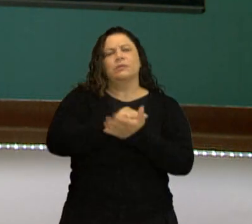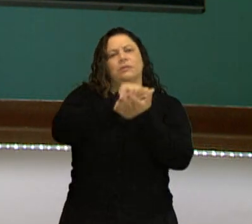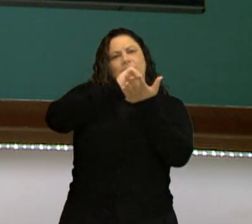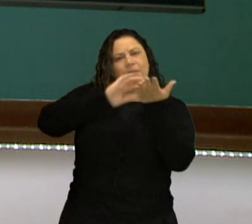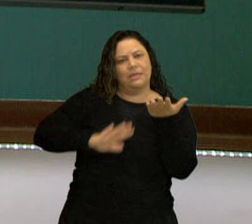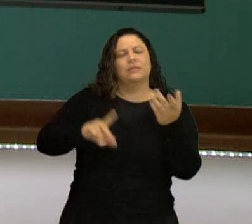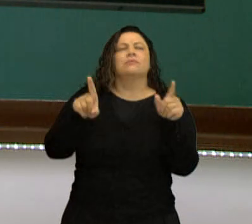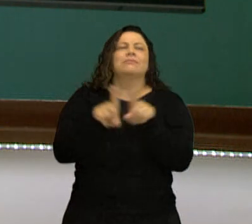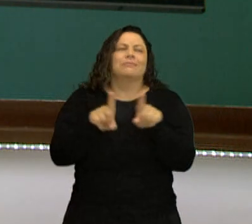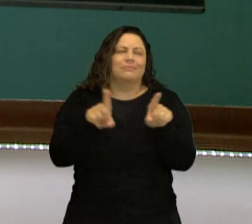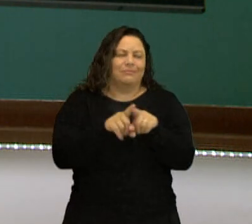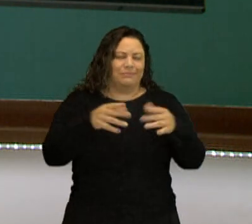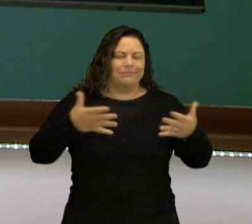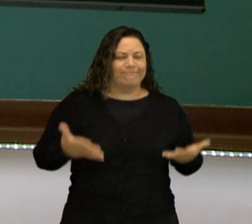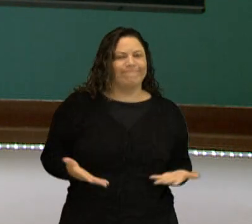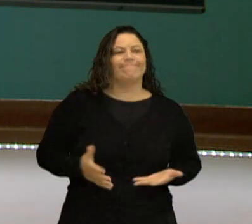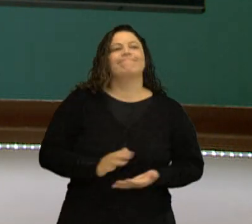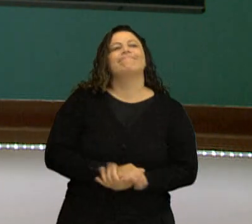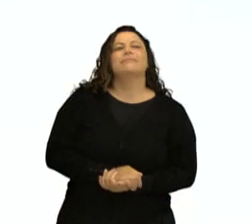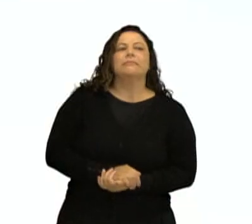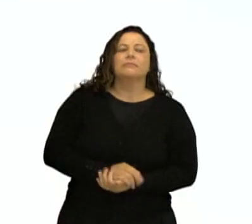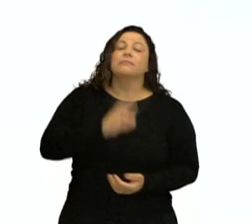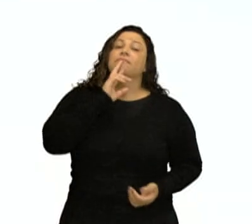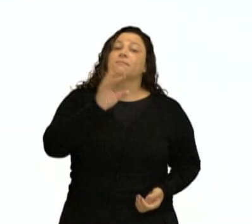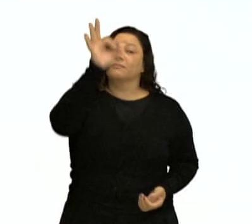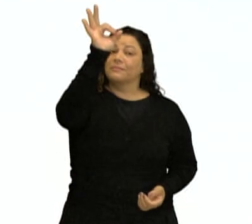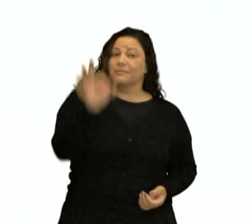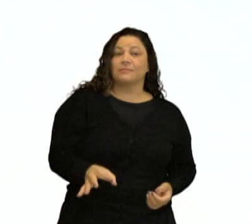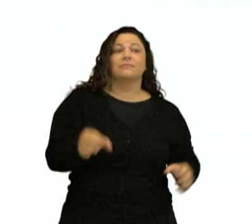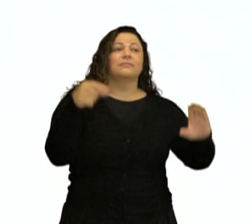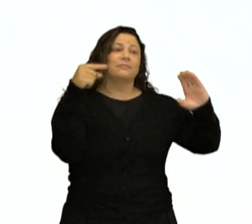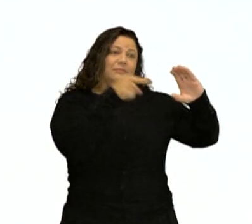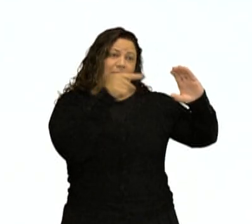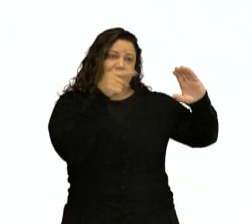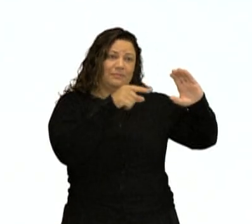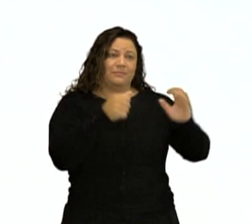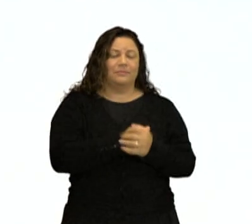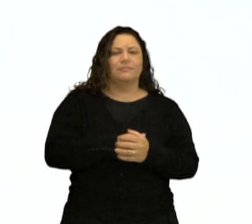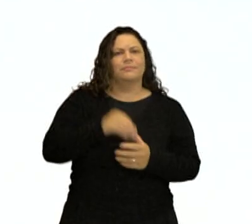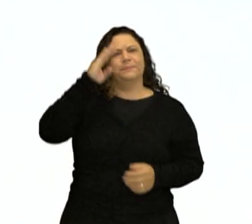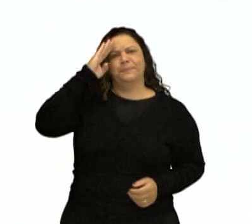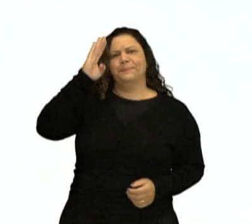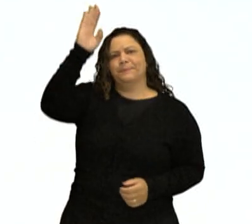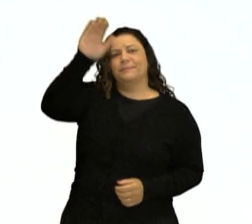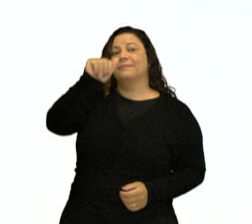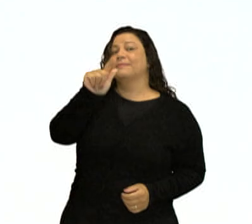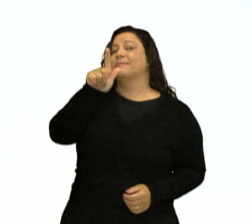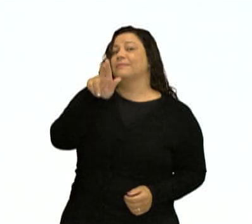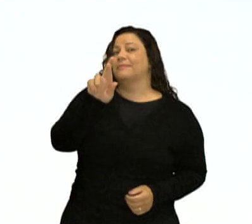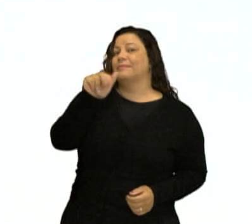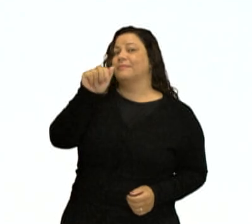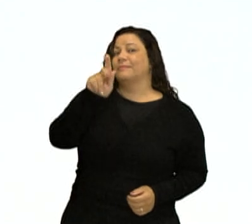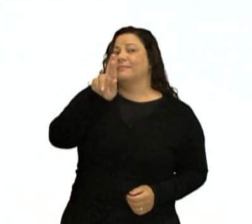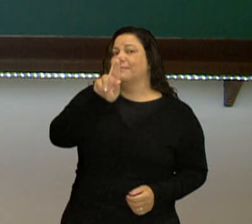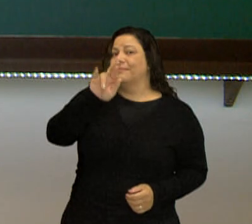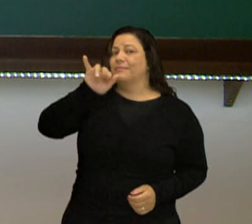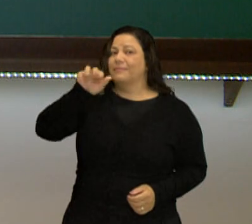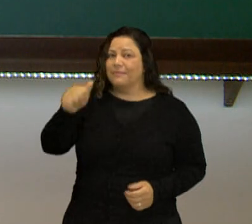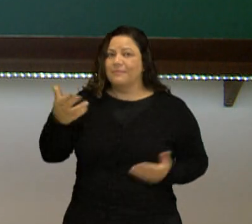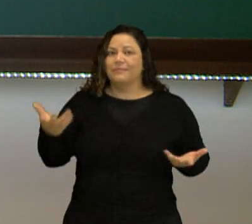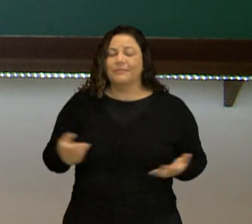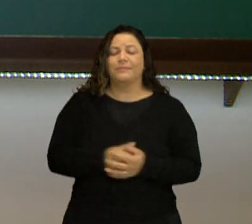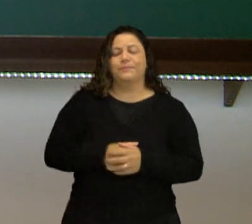sem grandes dificuldades, né? Resposta correta, essa economia ela era predominantemente agrária, né?